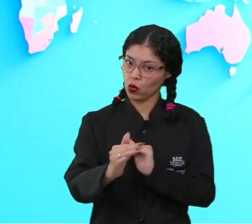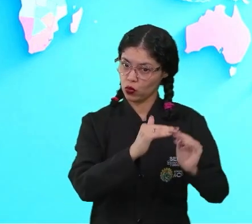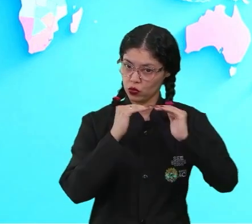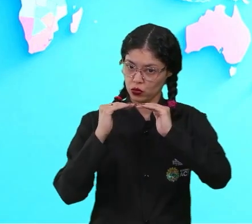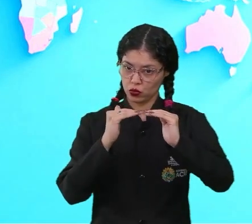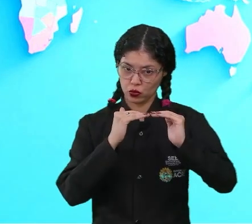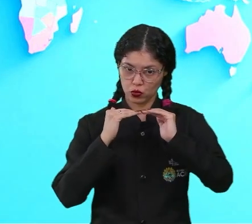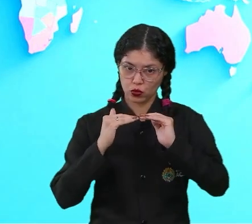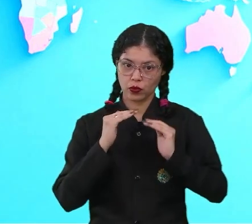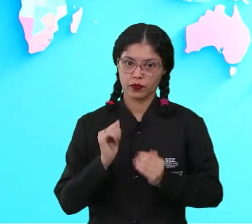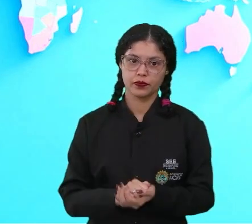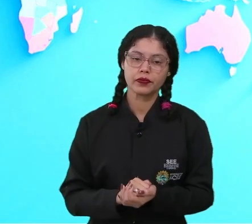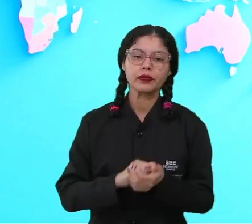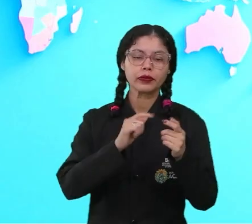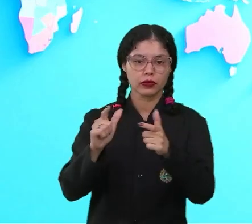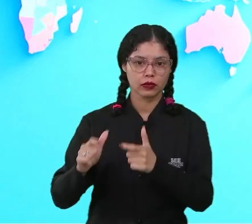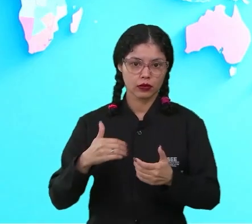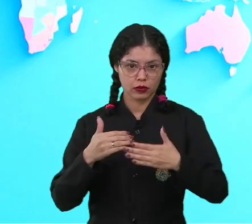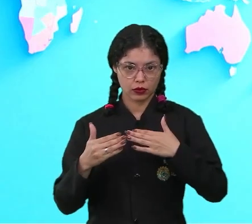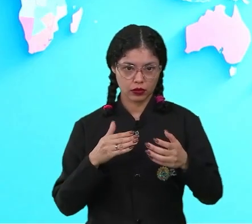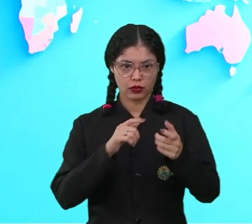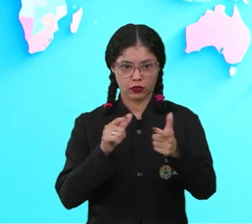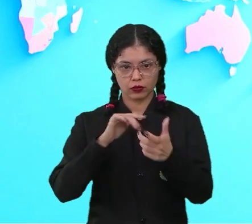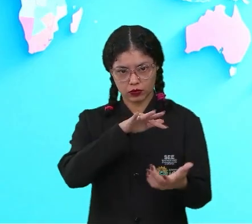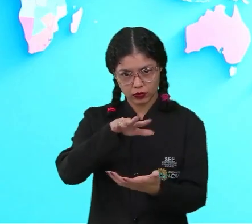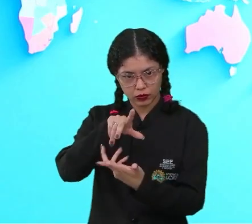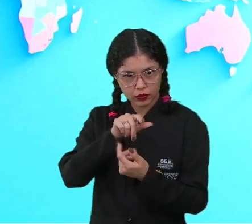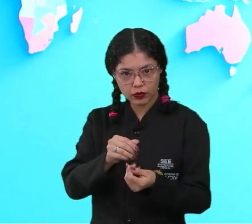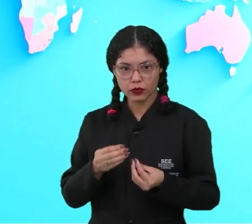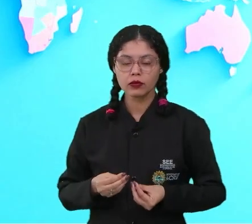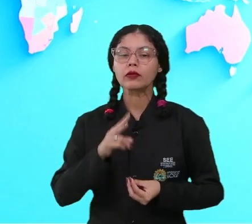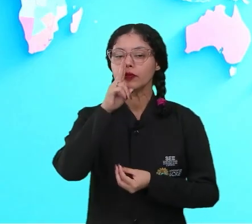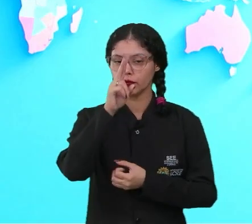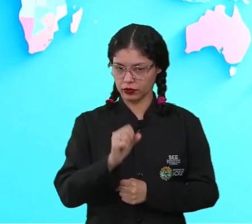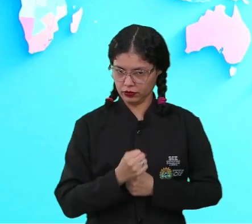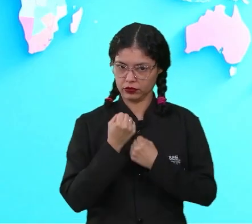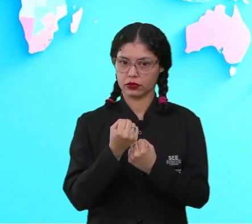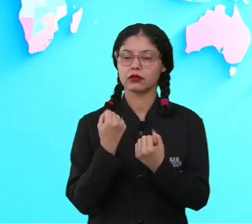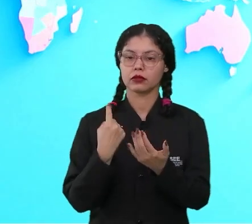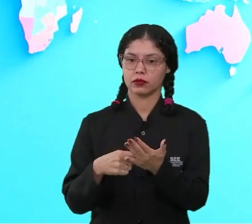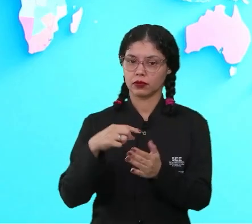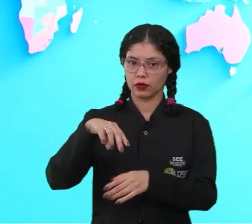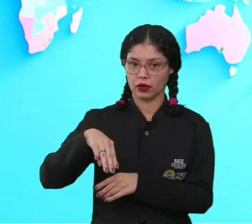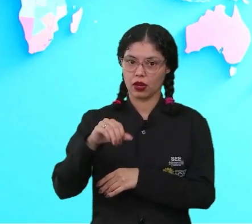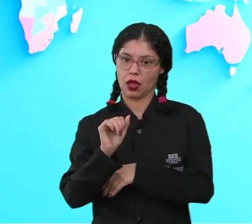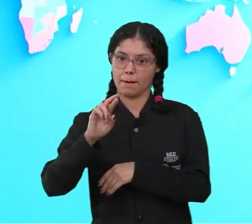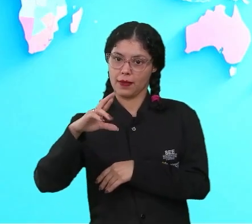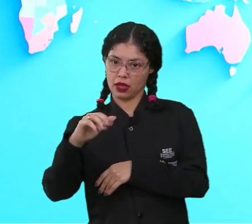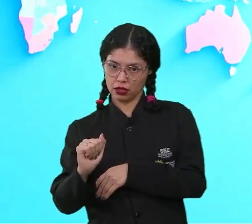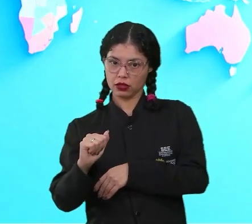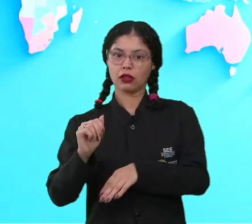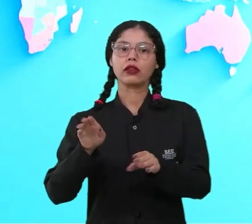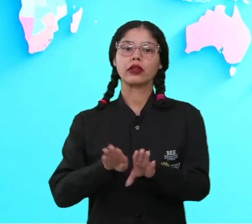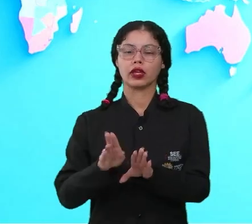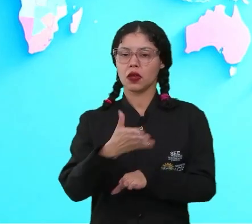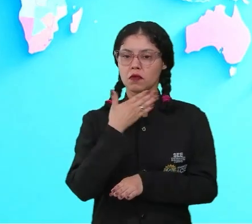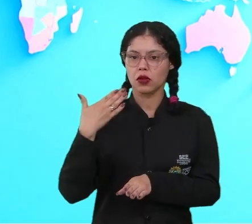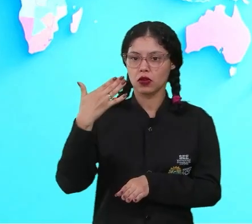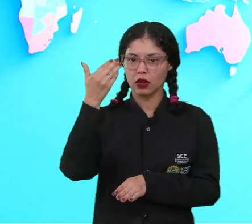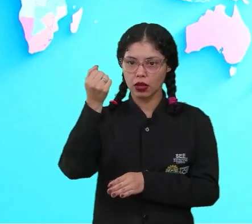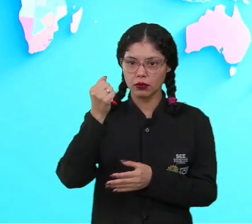dos produtos e serviços em qualquer lugar do mundo, fortalecendo então a marca